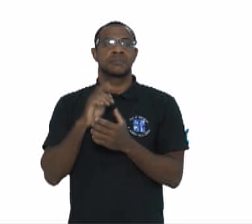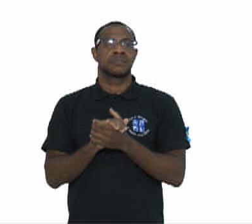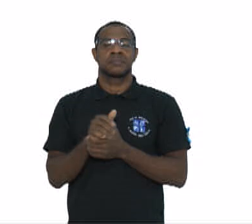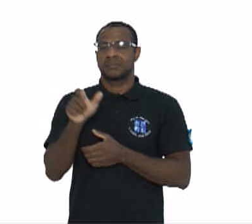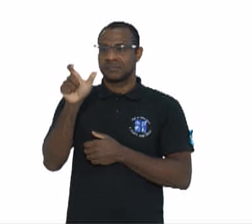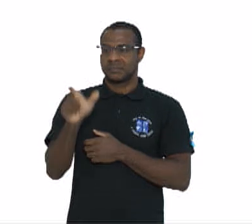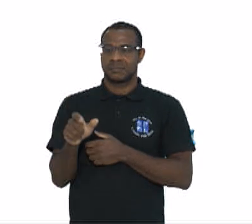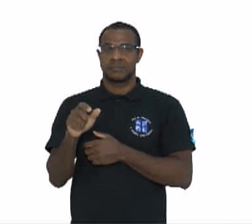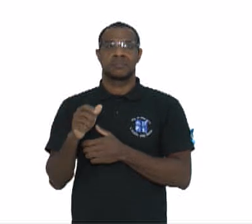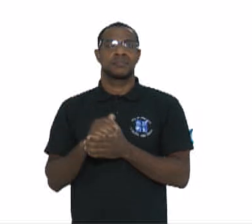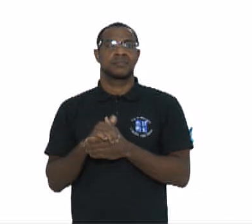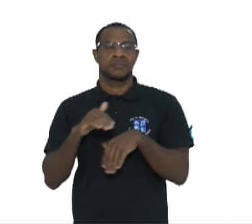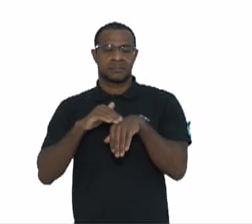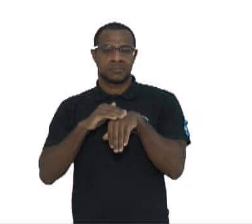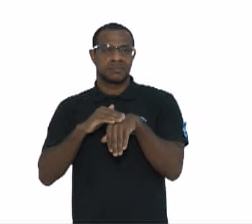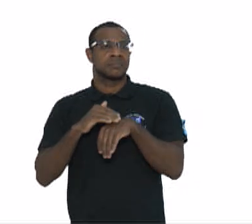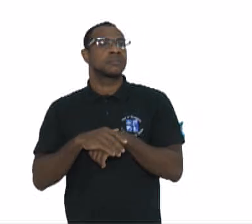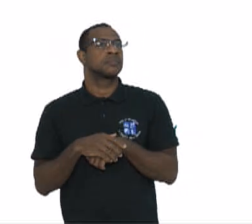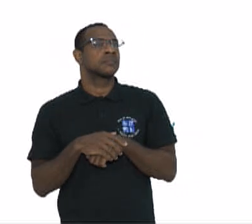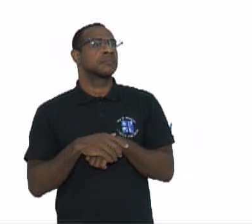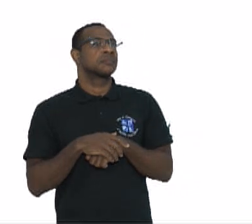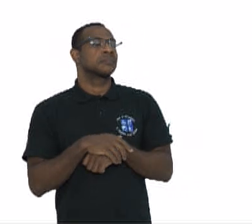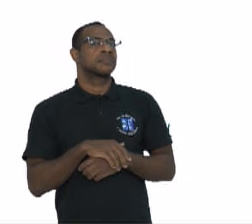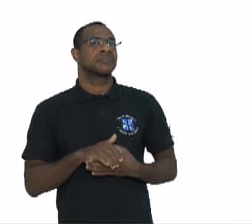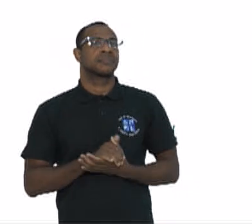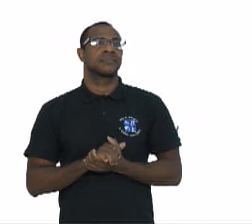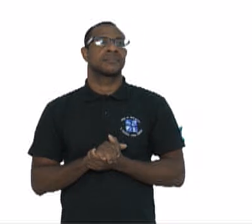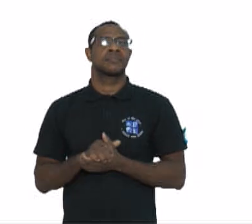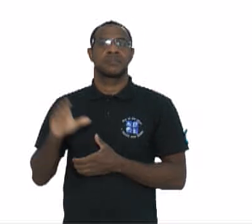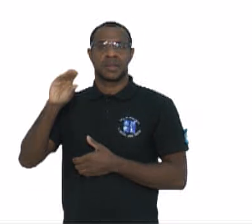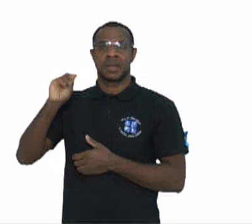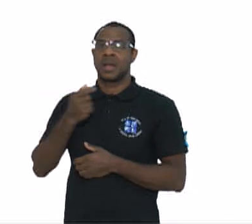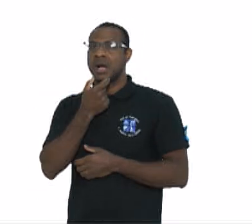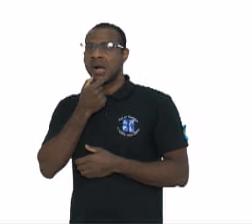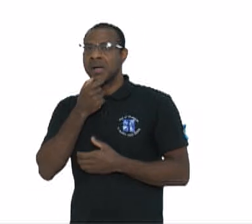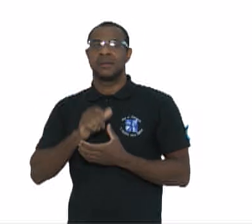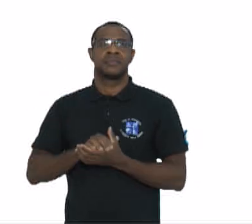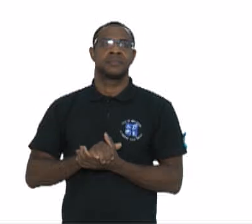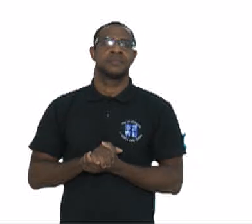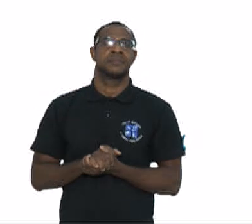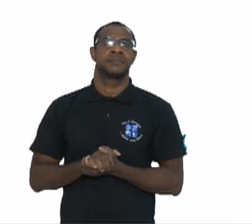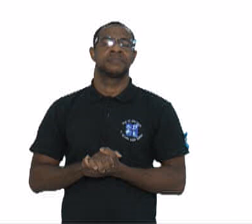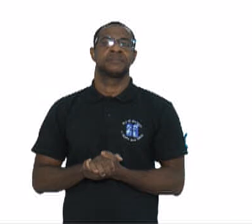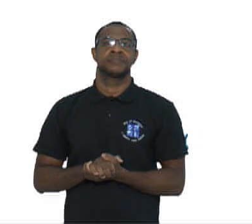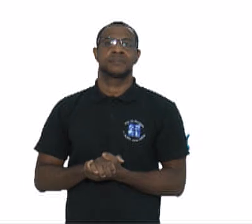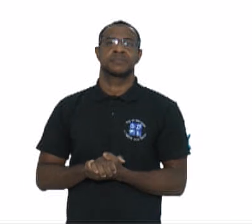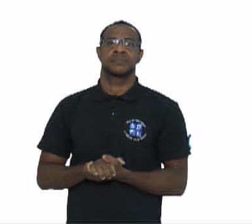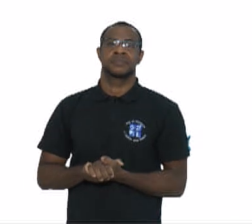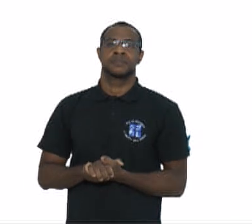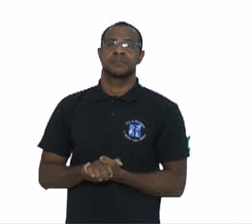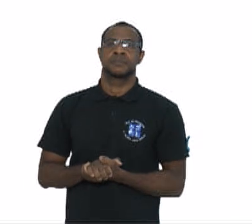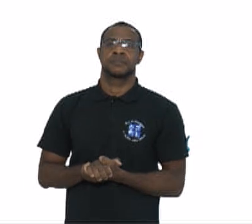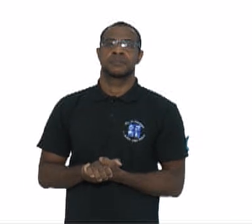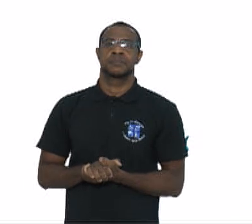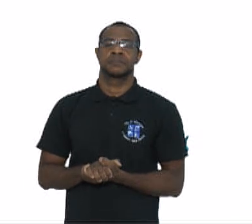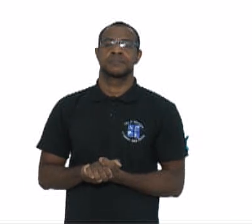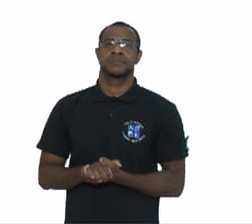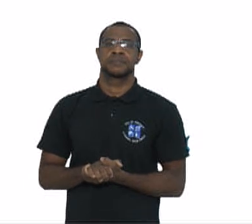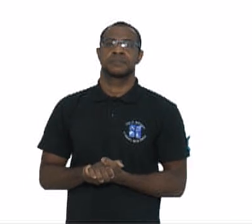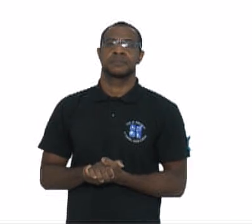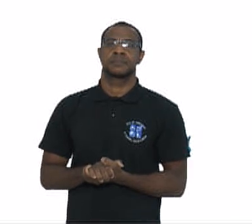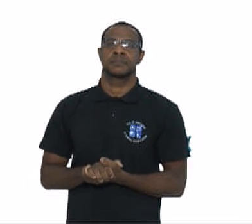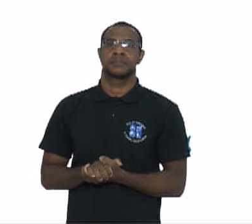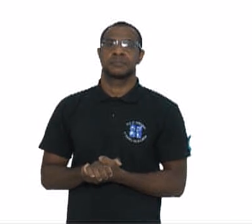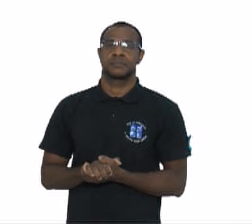diz para o Hobbes, You know how people look at modern art and always say, my